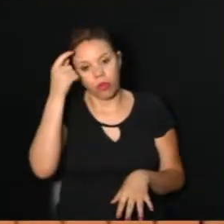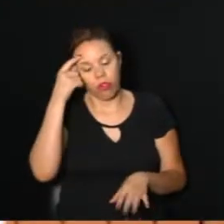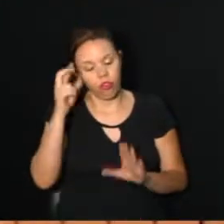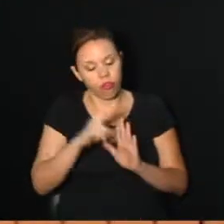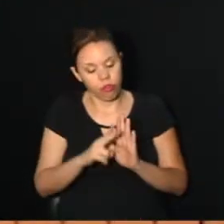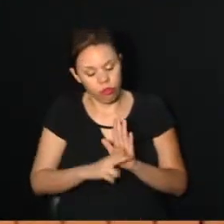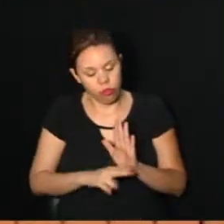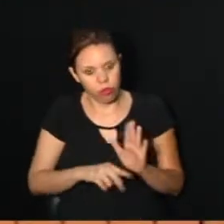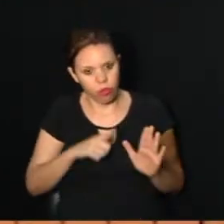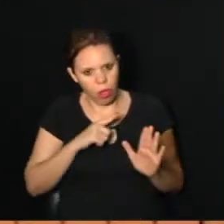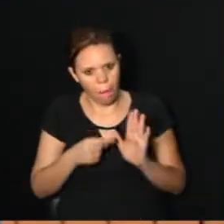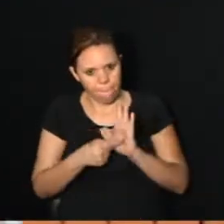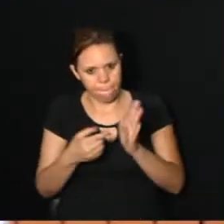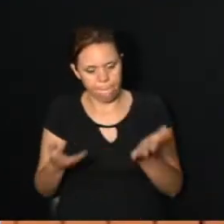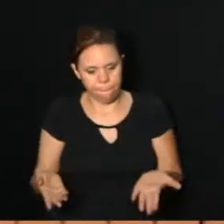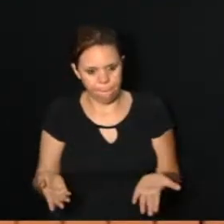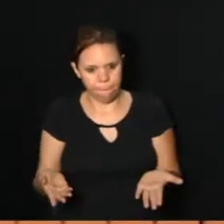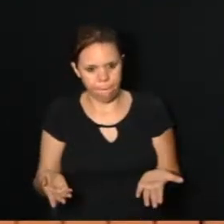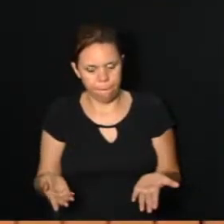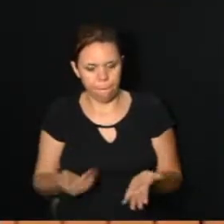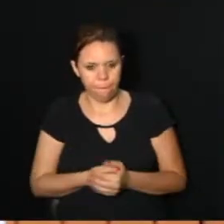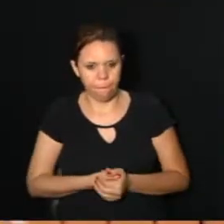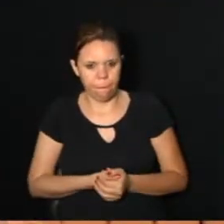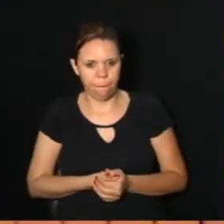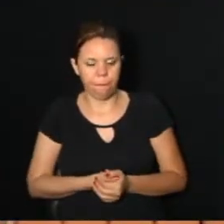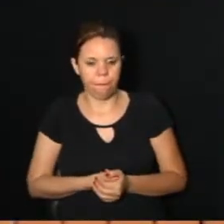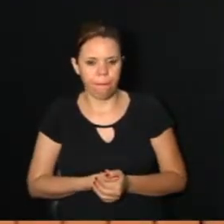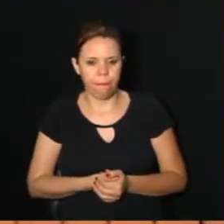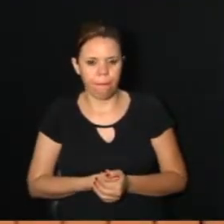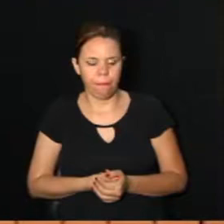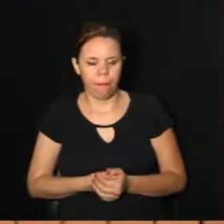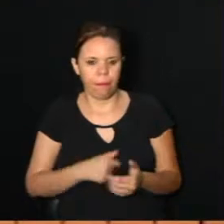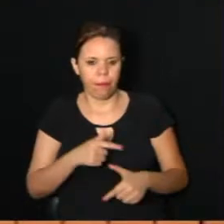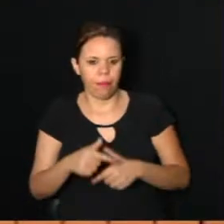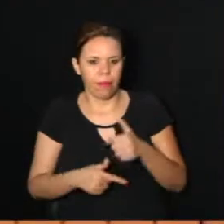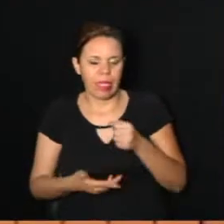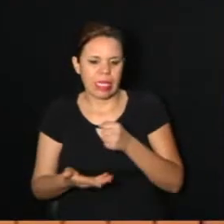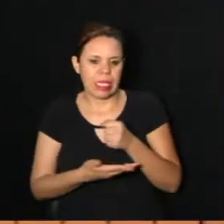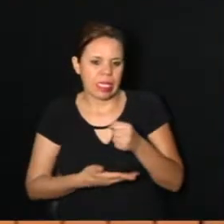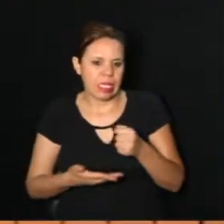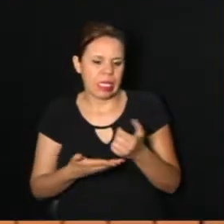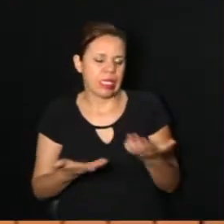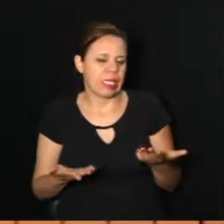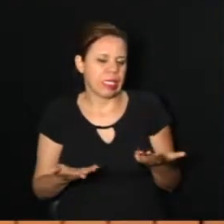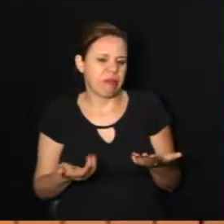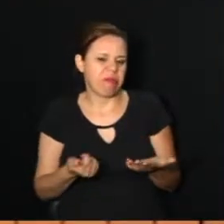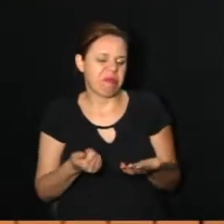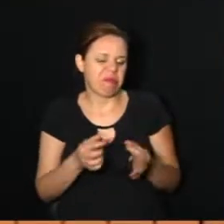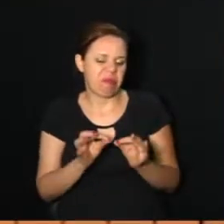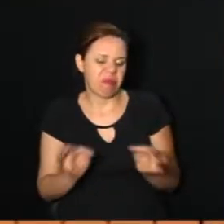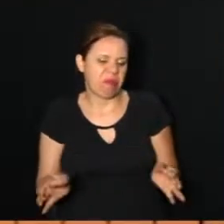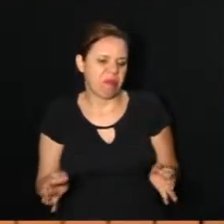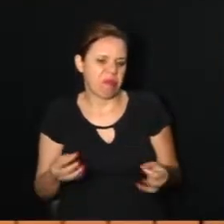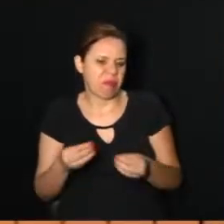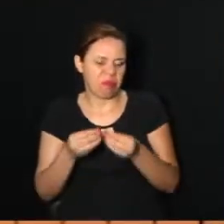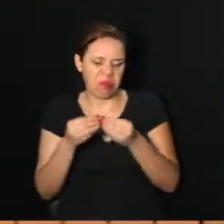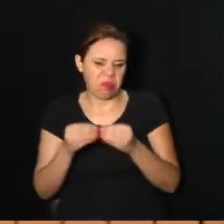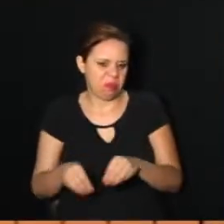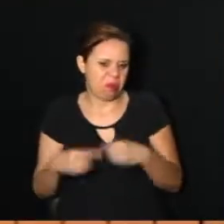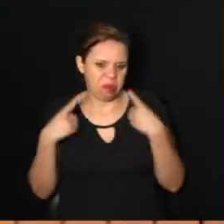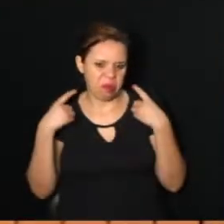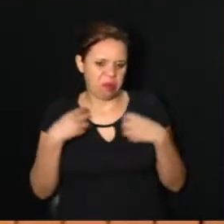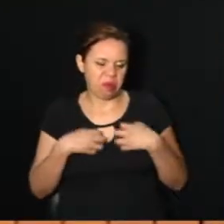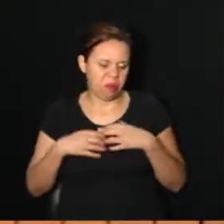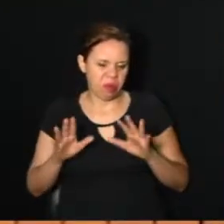possamos aí apontar excepcionalmente, essas atividades de baixa incomodidade, ela é realizada por